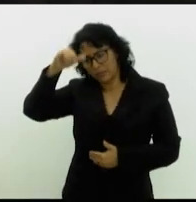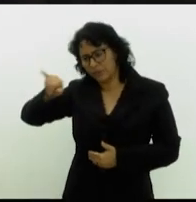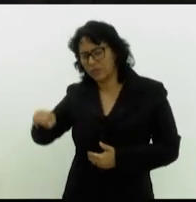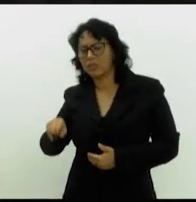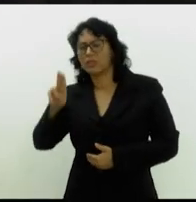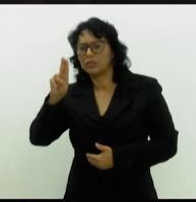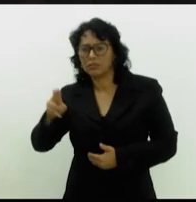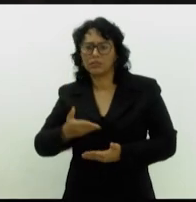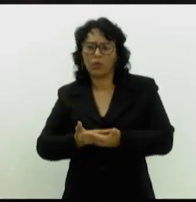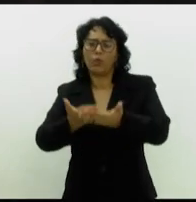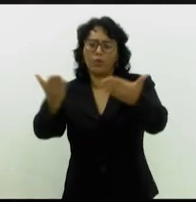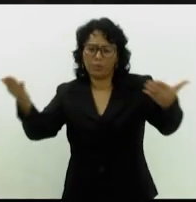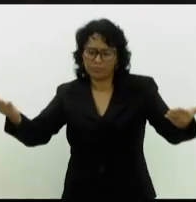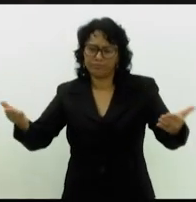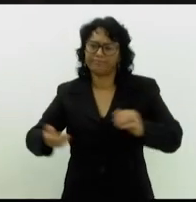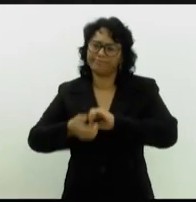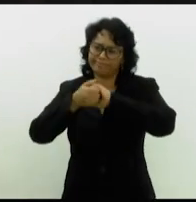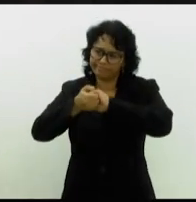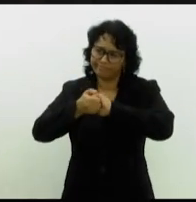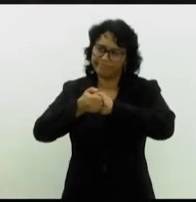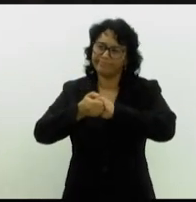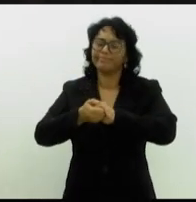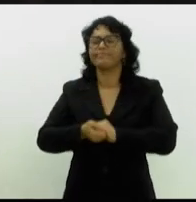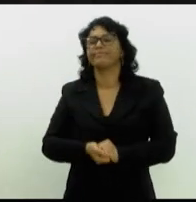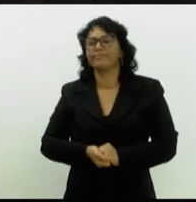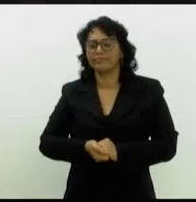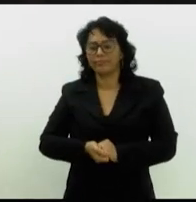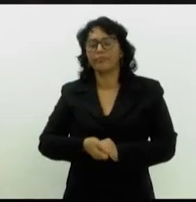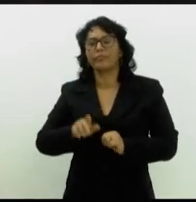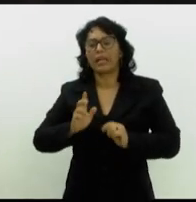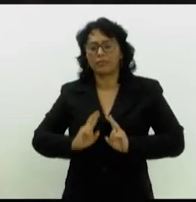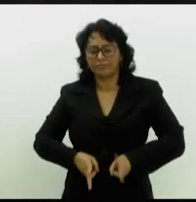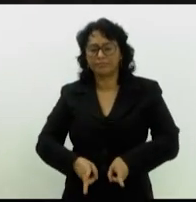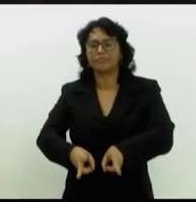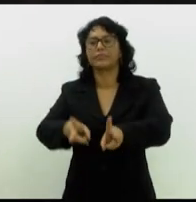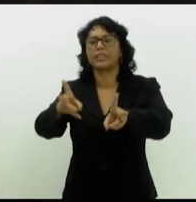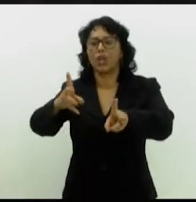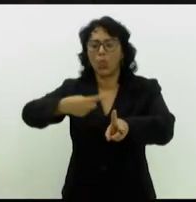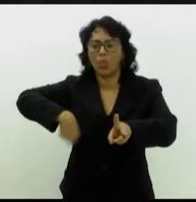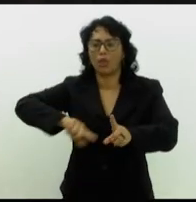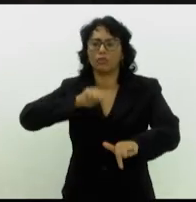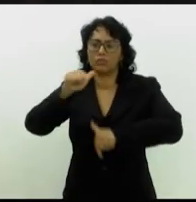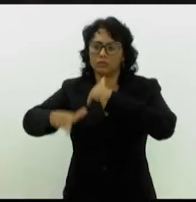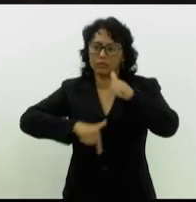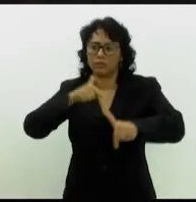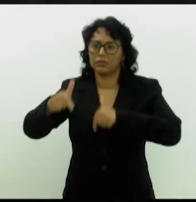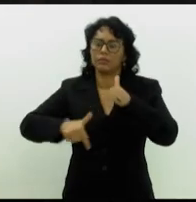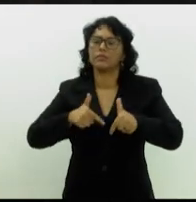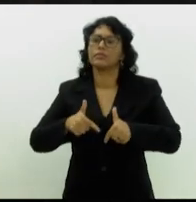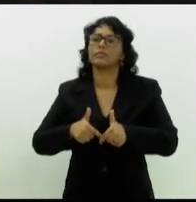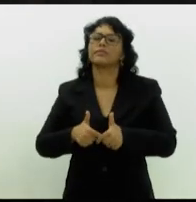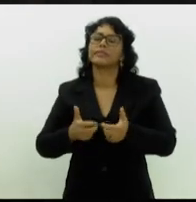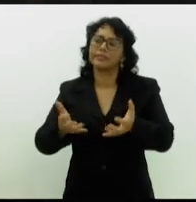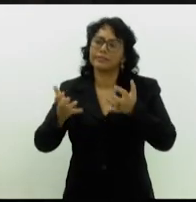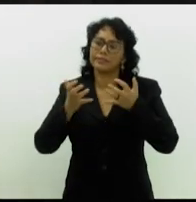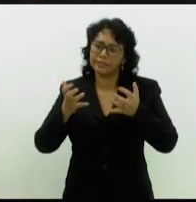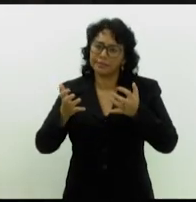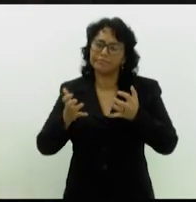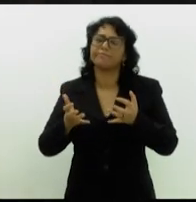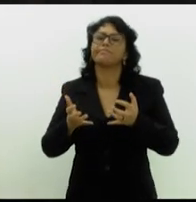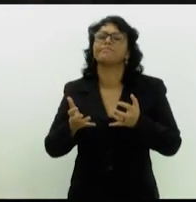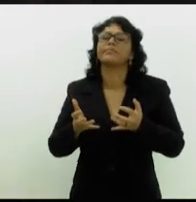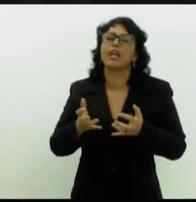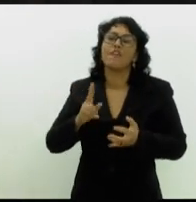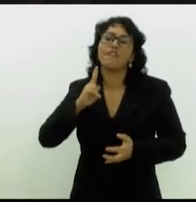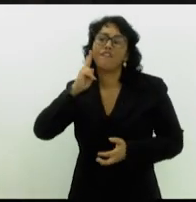PES que aqui acompanha e estaremos seguindo o nosso trabalho e desde já Governador pague a